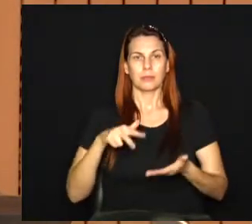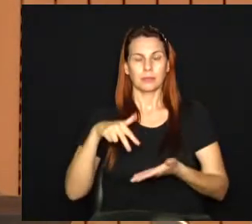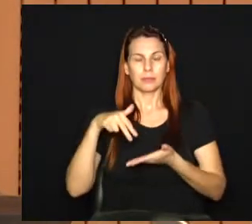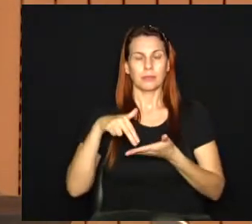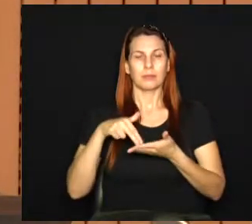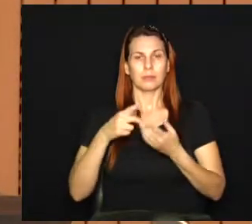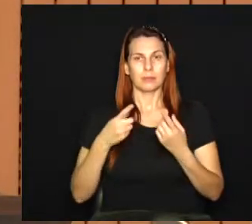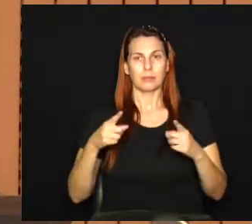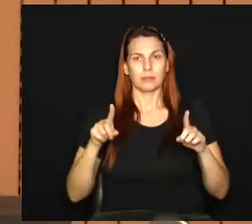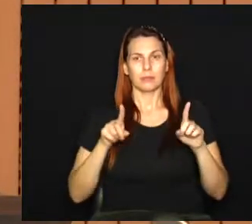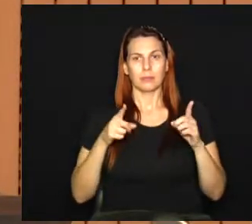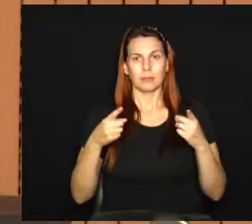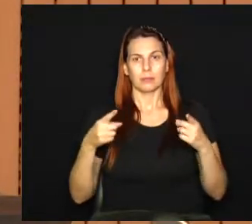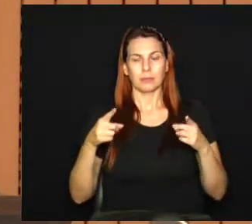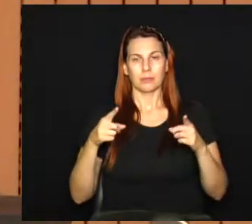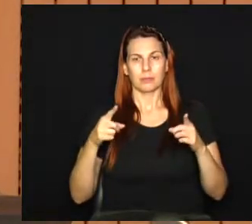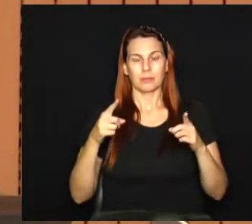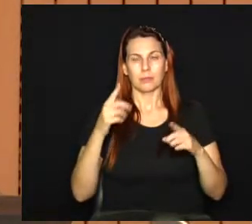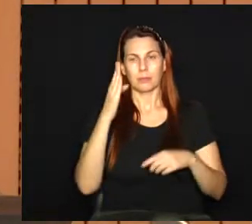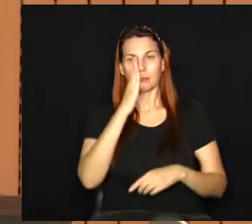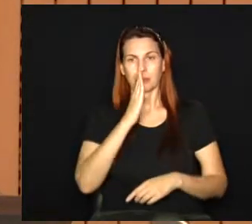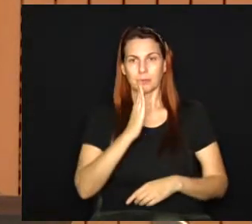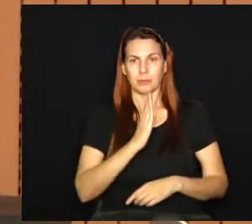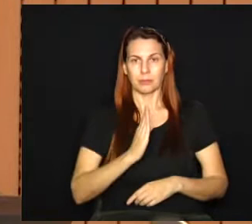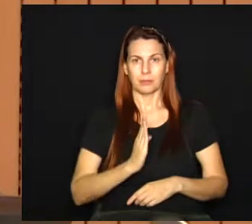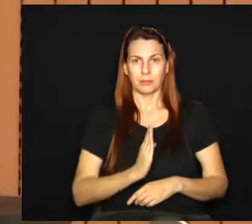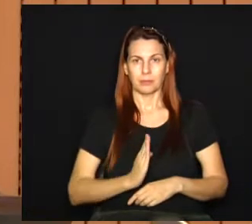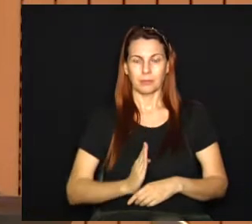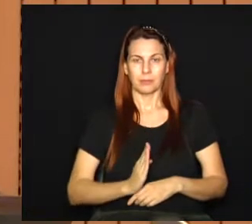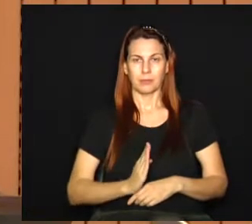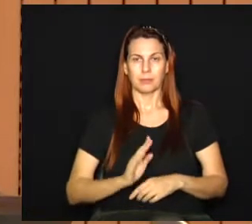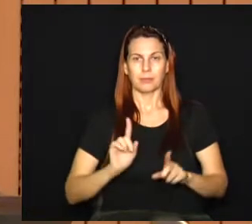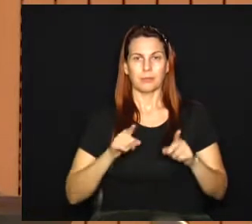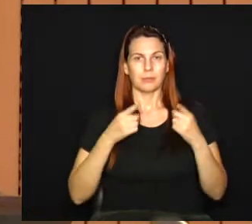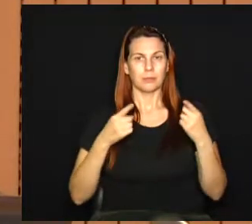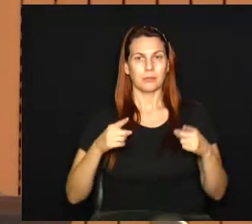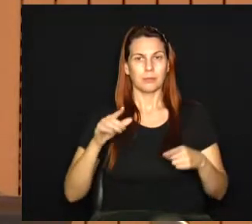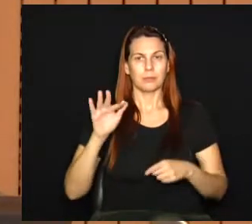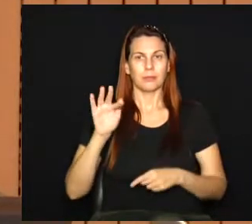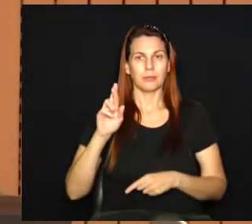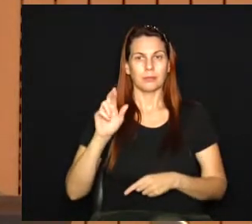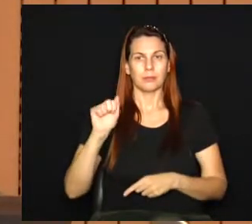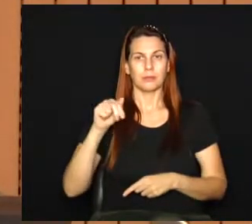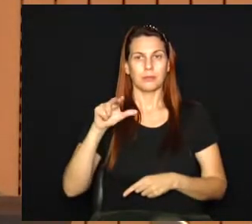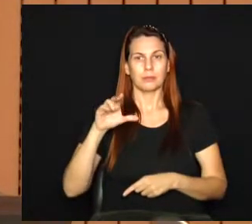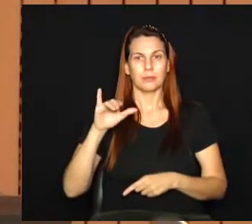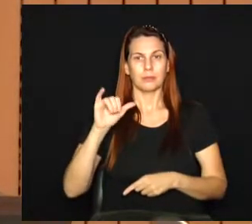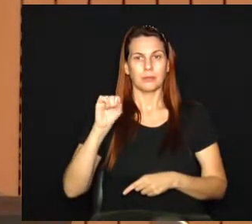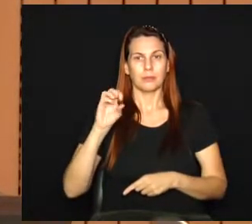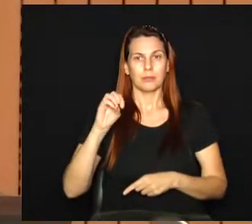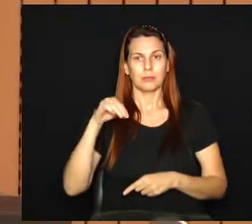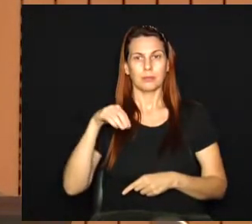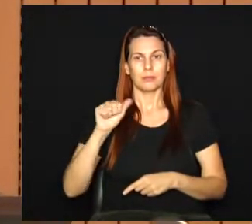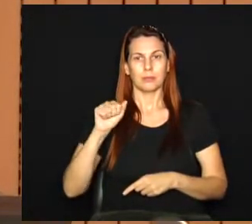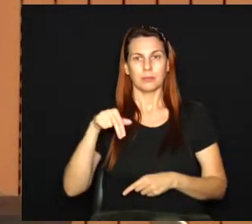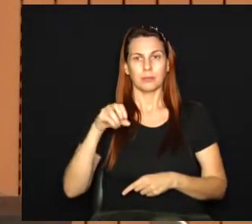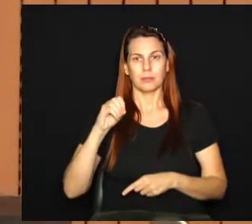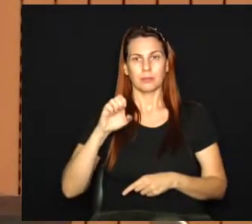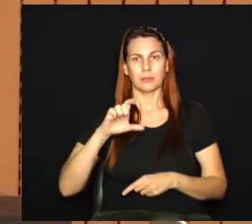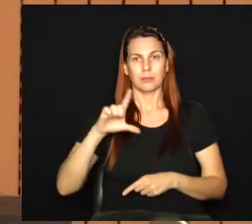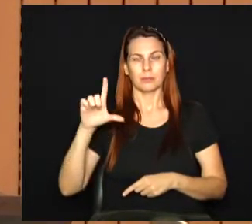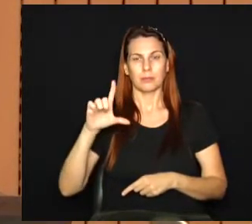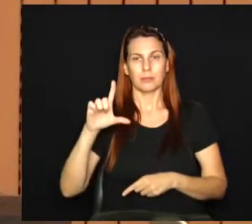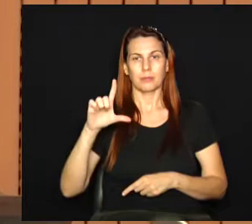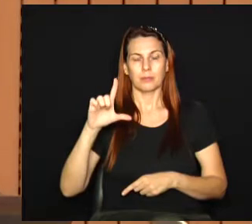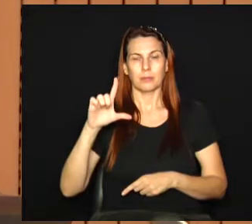Brasileiro, letra Joaquim Osório Duque Estrada, música Francisco Manuel da Silva, e hino da cidade de